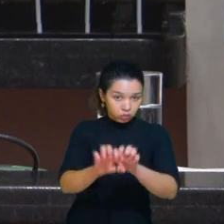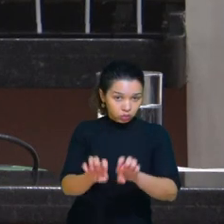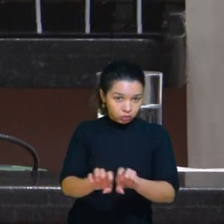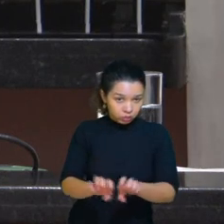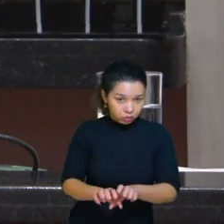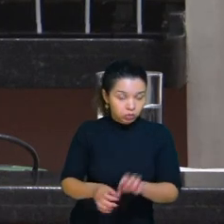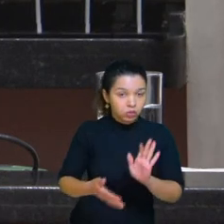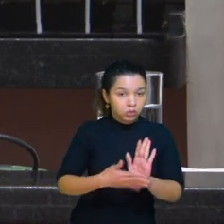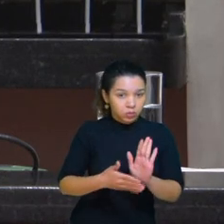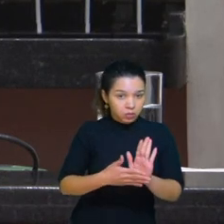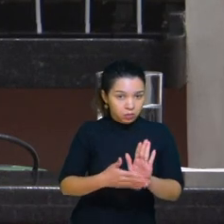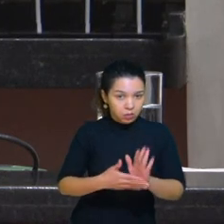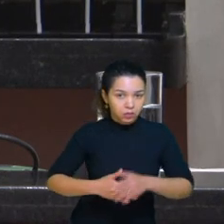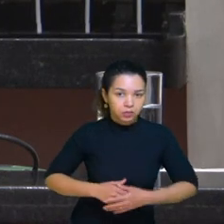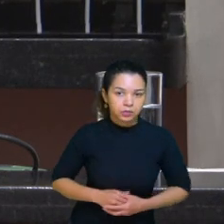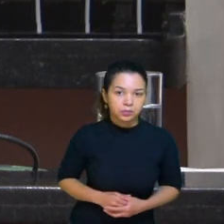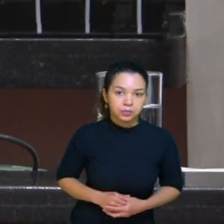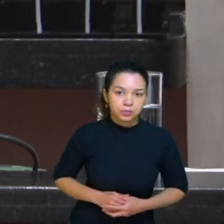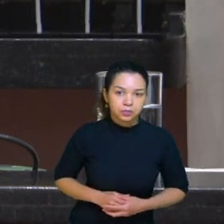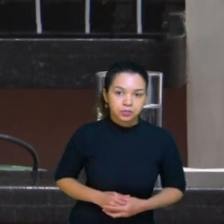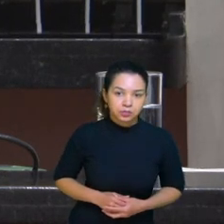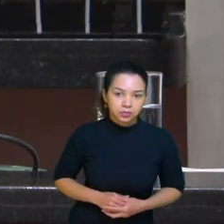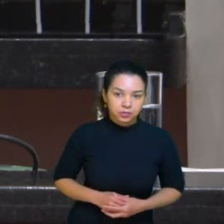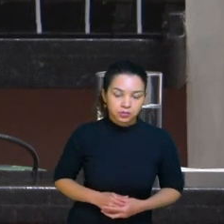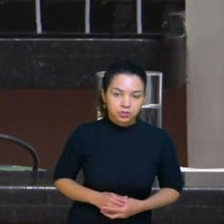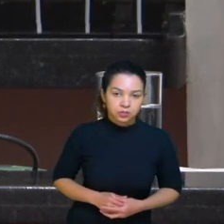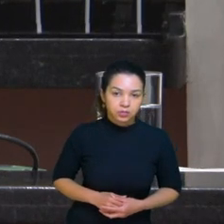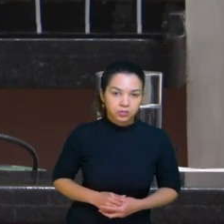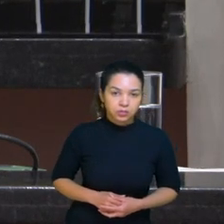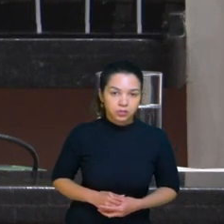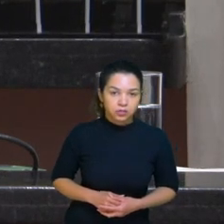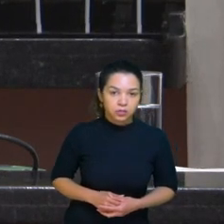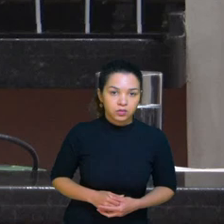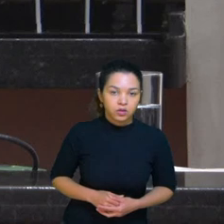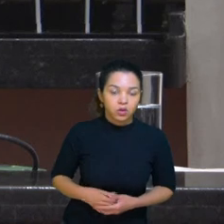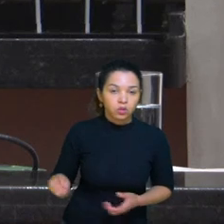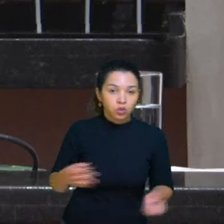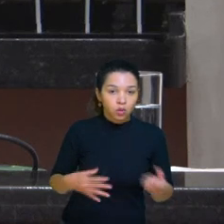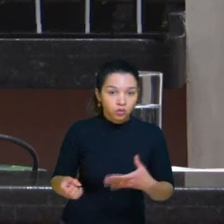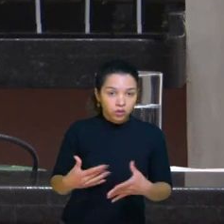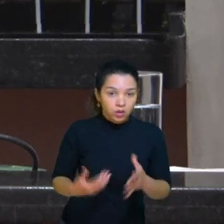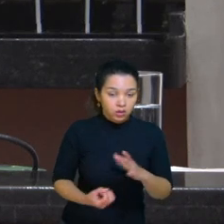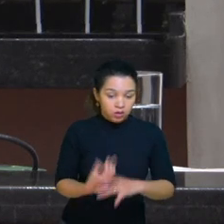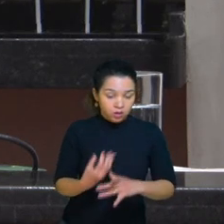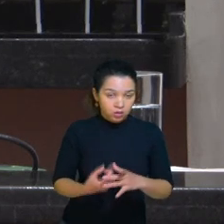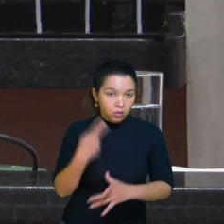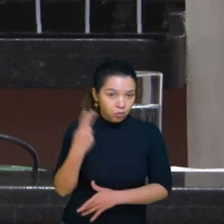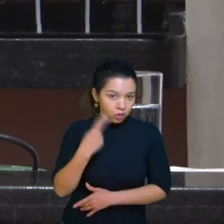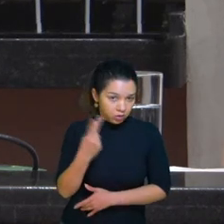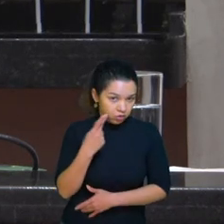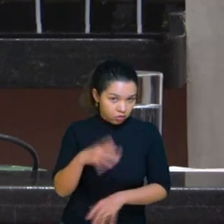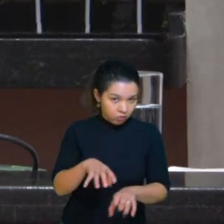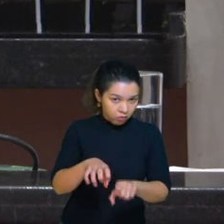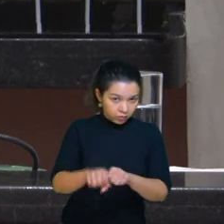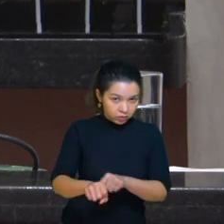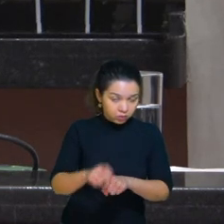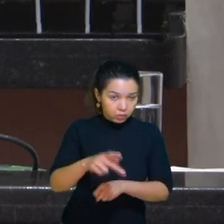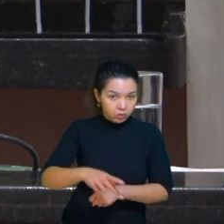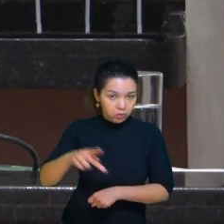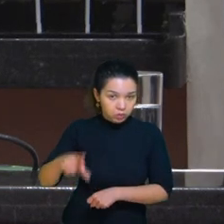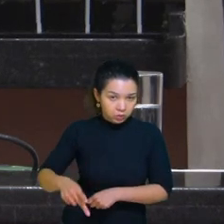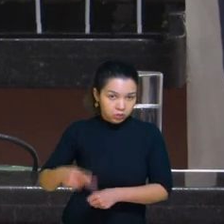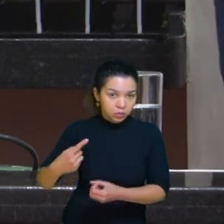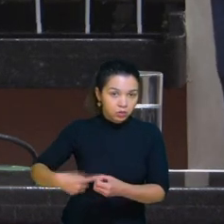propostas e atualização ou criação das políticas de formação dos professores das redes Municipal